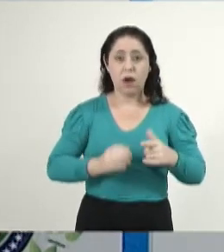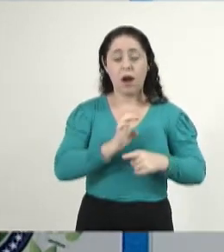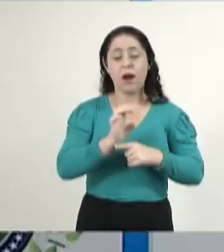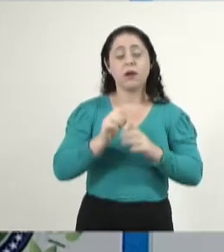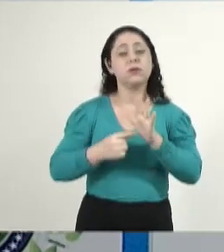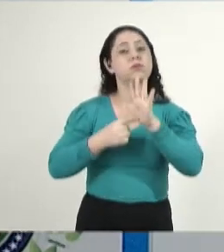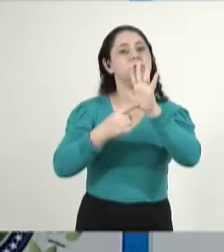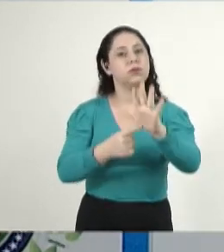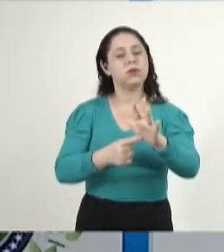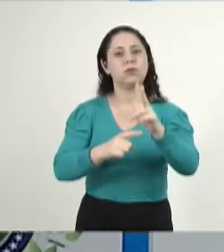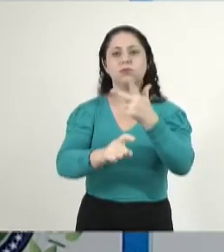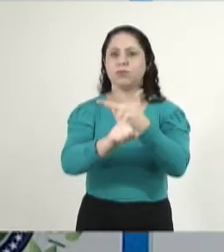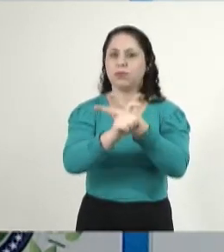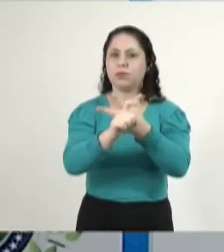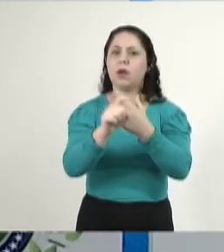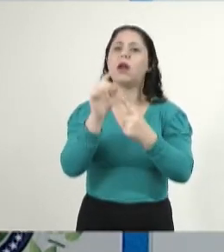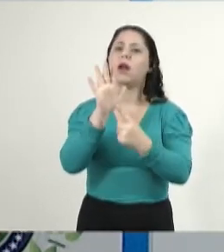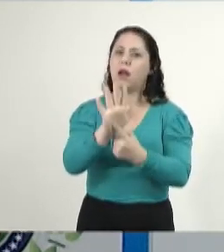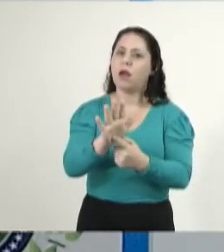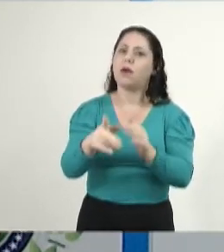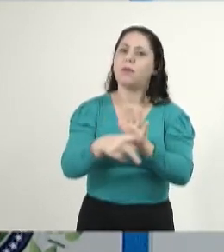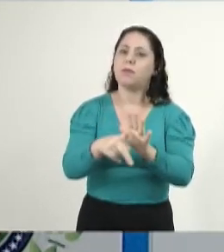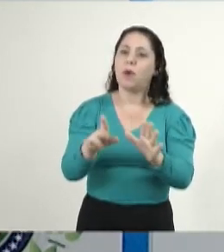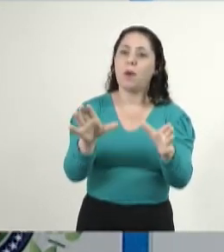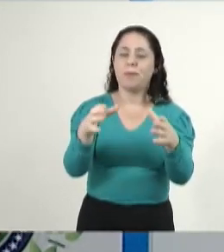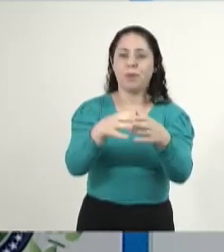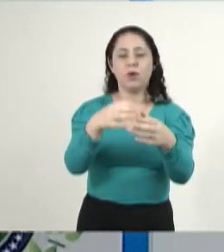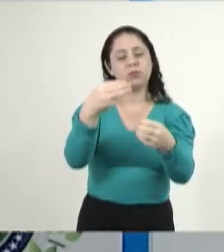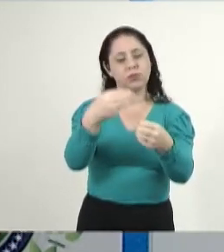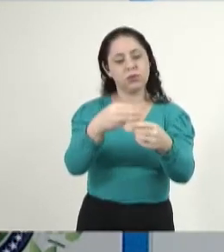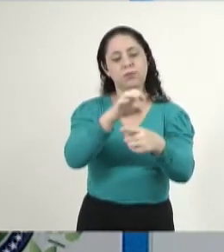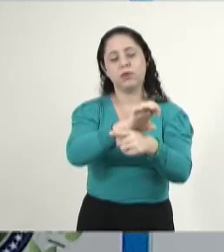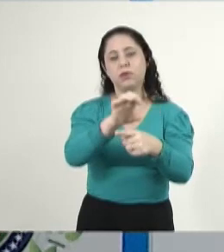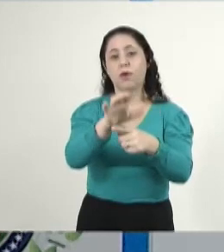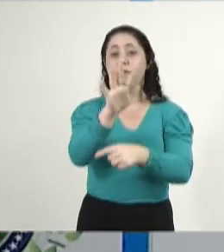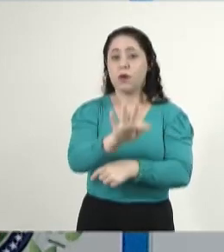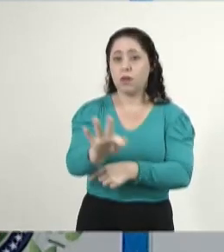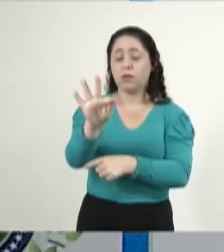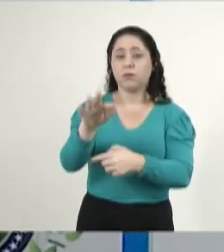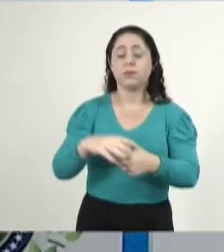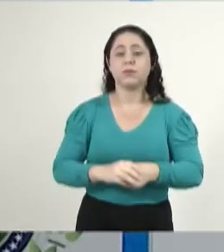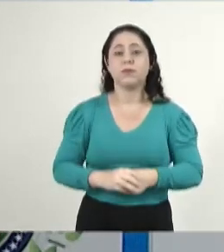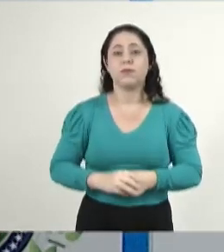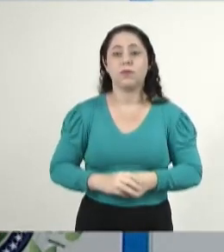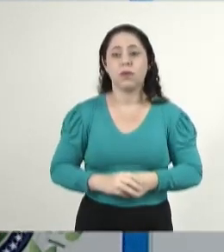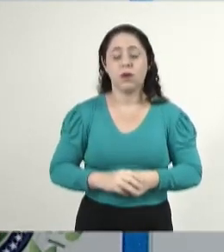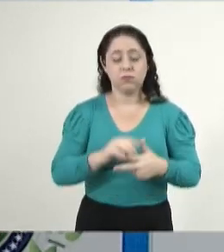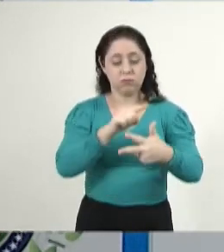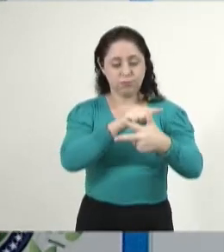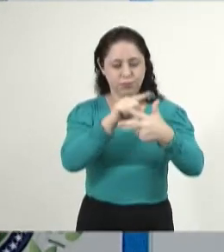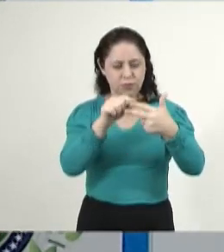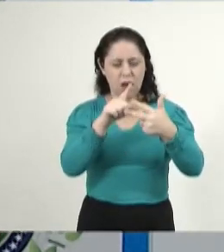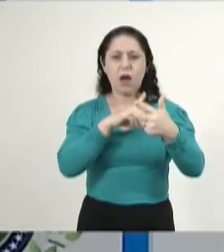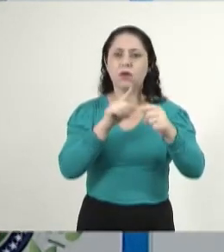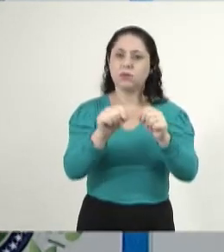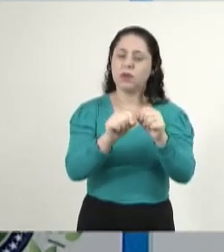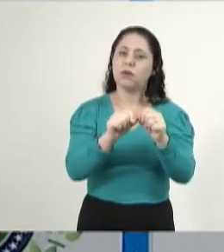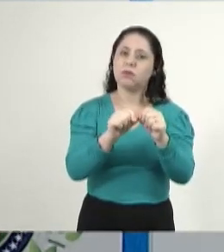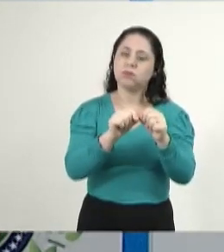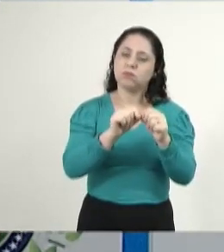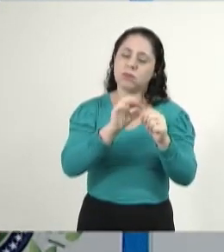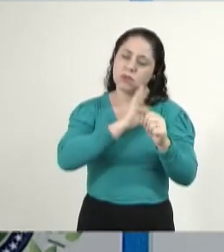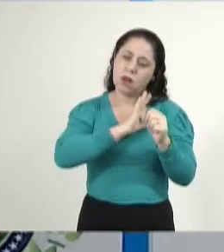apresentado pelo chefe do Poder Executivo daquela instância, municipal, estadual, federal. E que cada poder, caso queira fazer uma nova